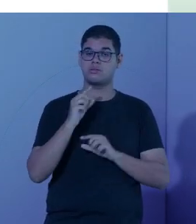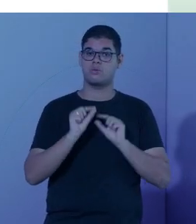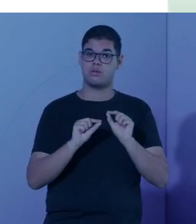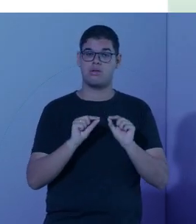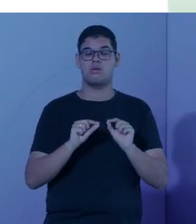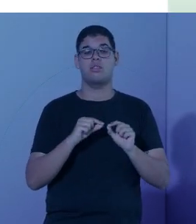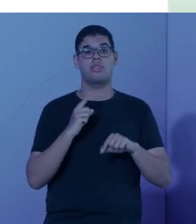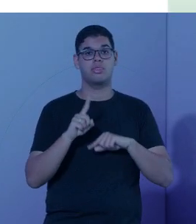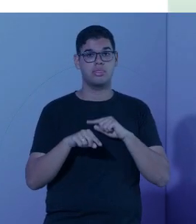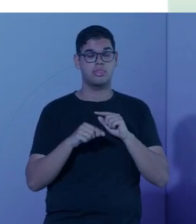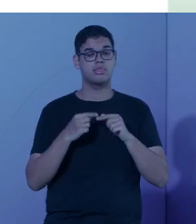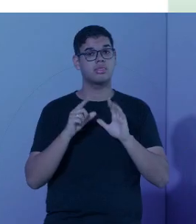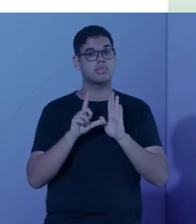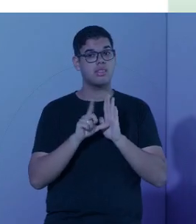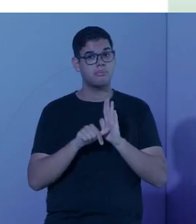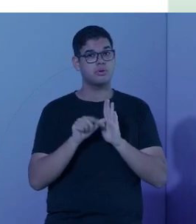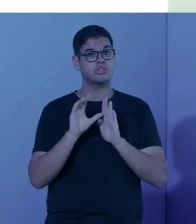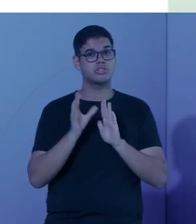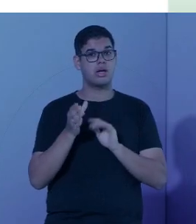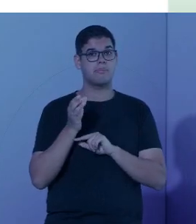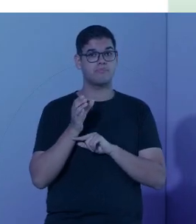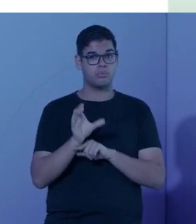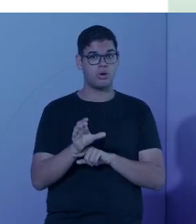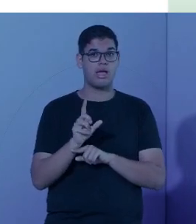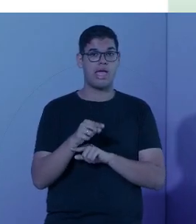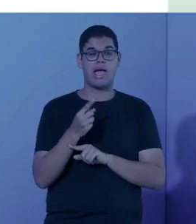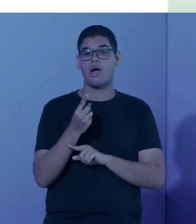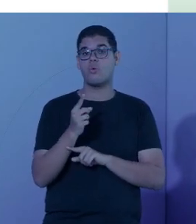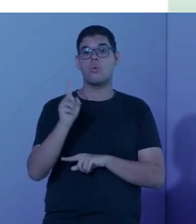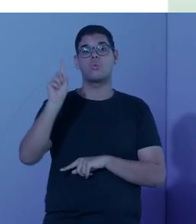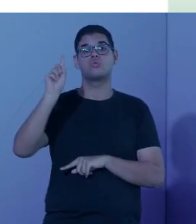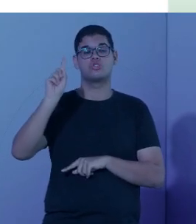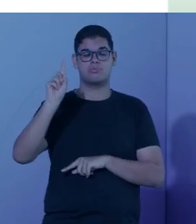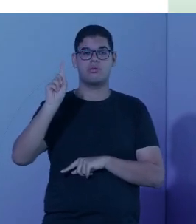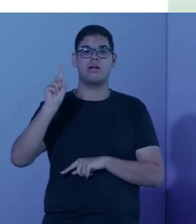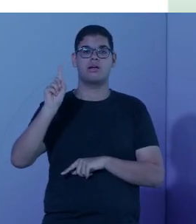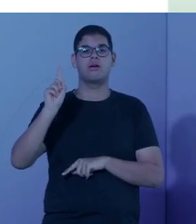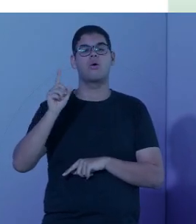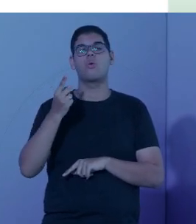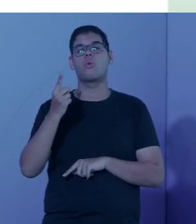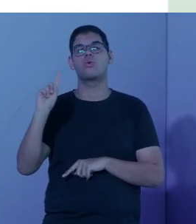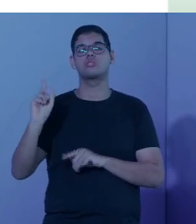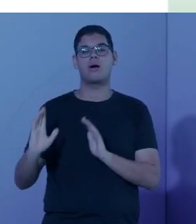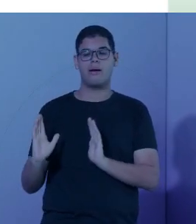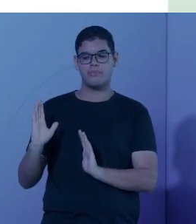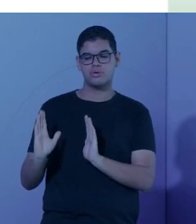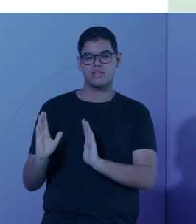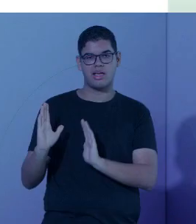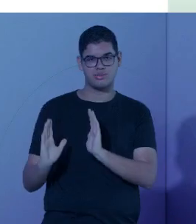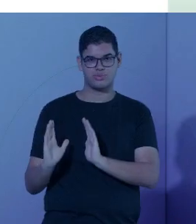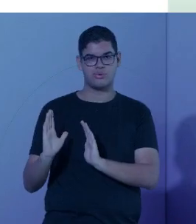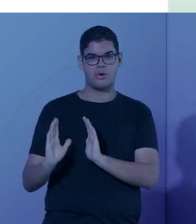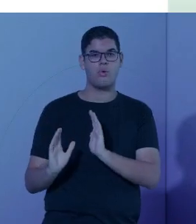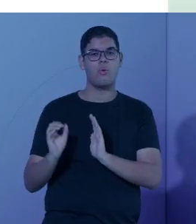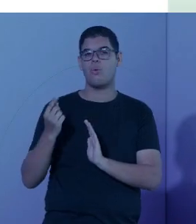incorporação, que é uma das últimas etapas desse processo, a última etapa desse processo, tá? Que é feito pela